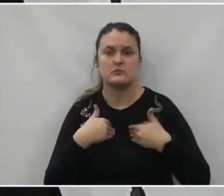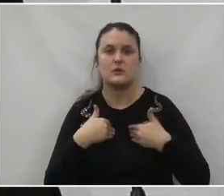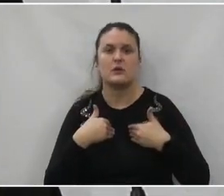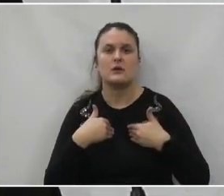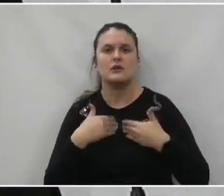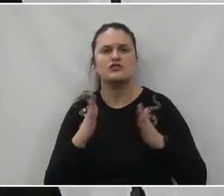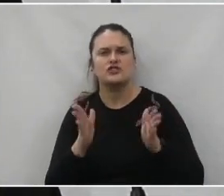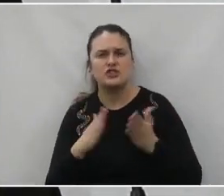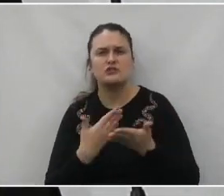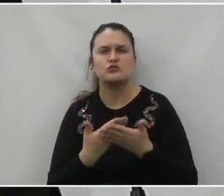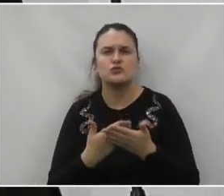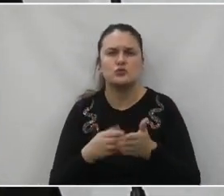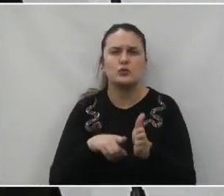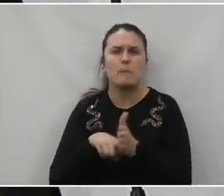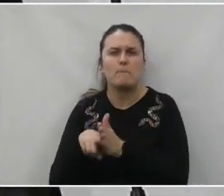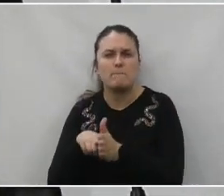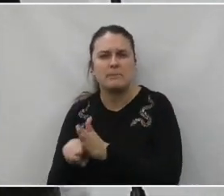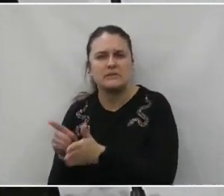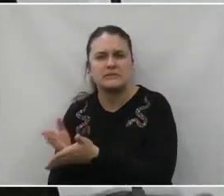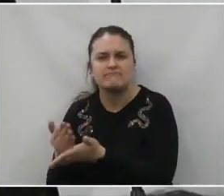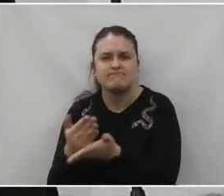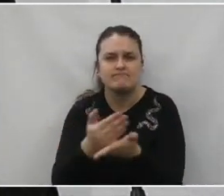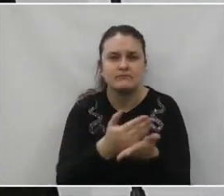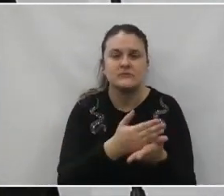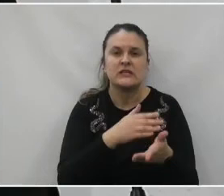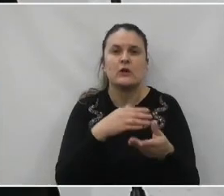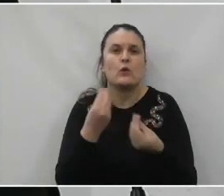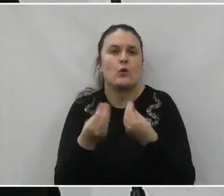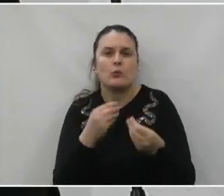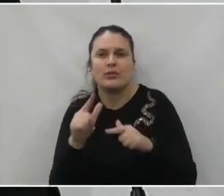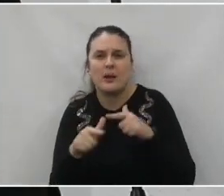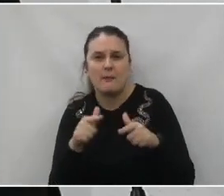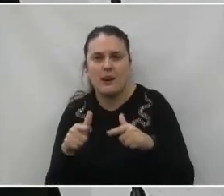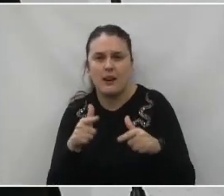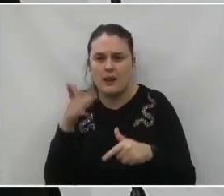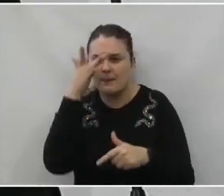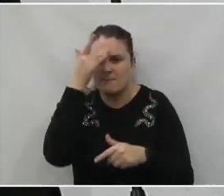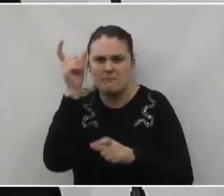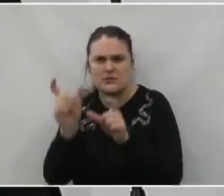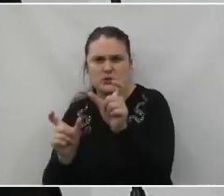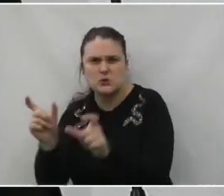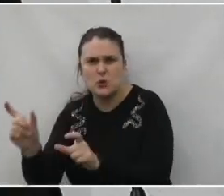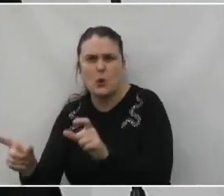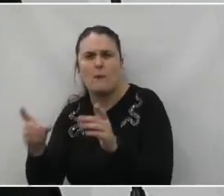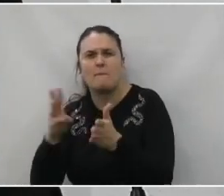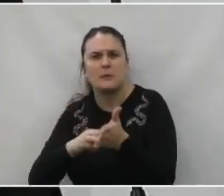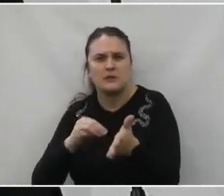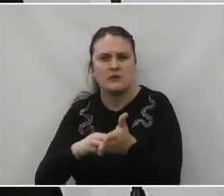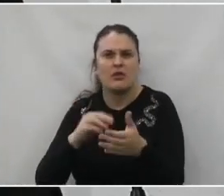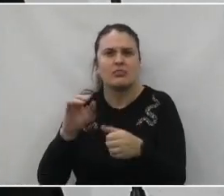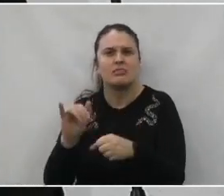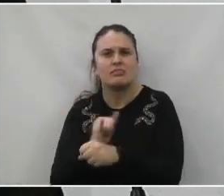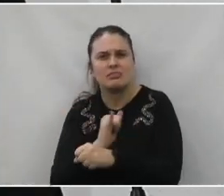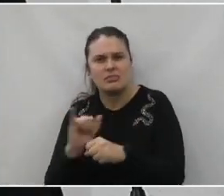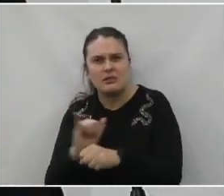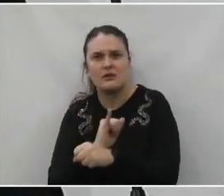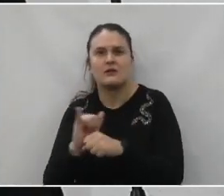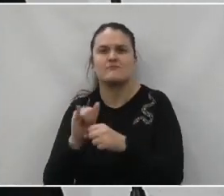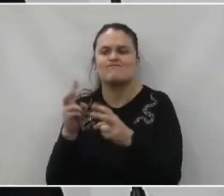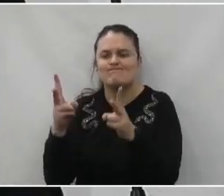muitos estudos e pesquisas são iniciados para trabalhar com esse público. Surgem métodos, técnicas, experiências